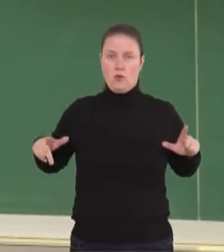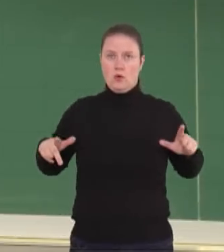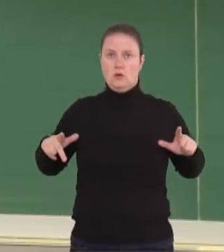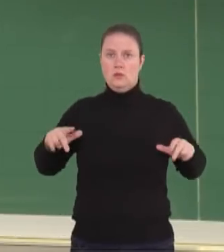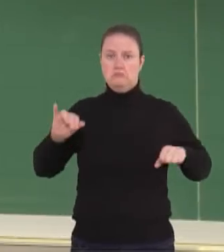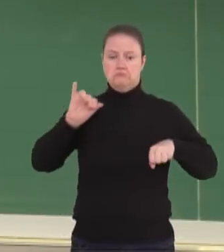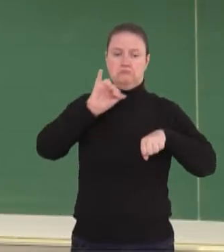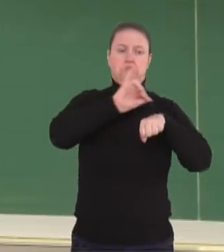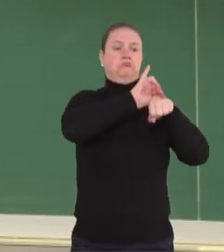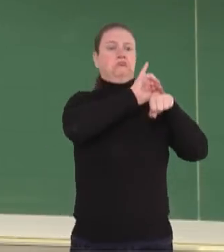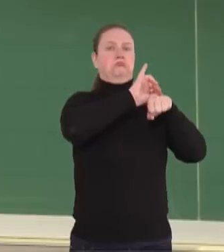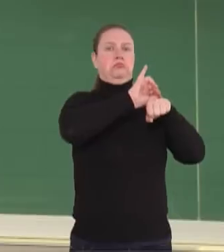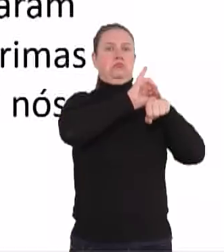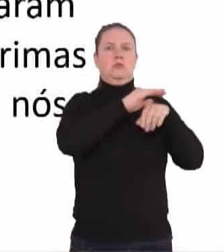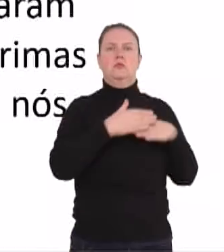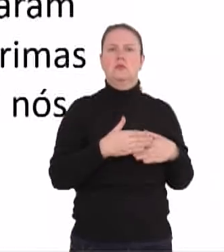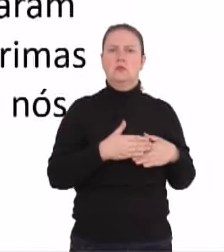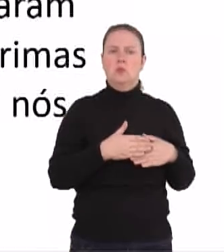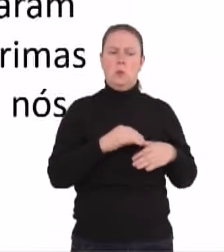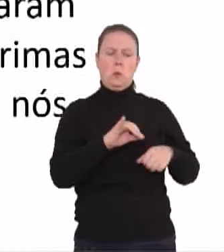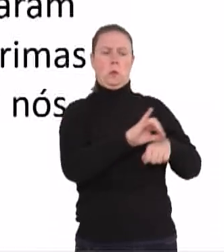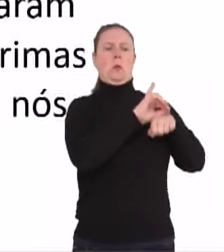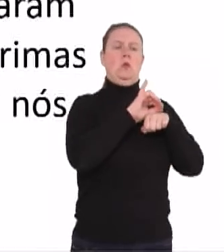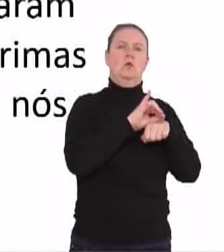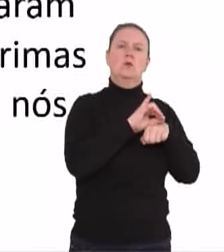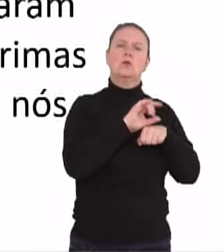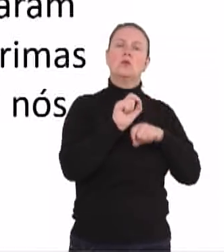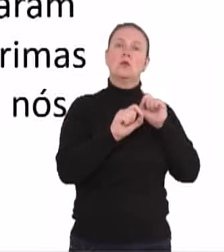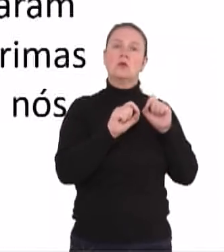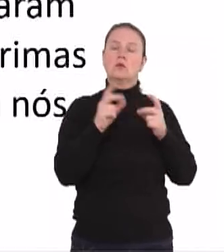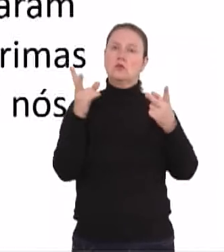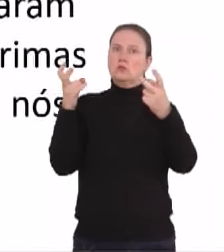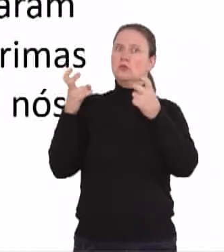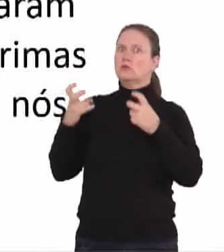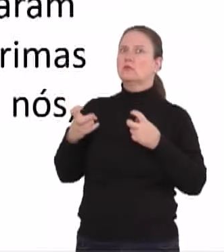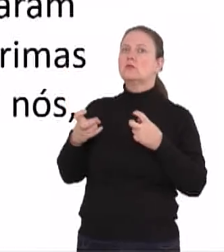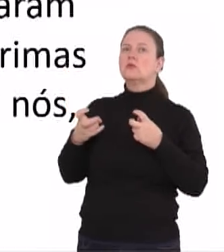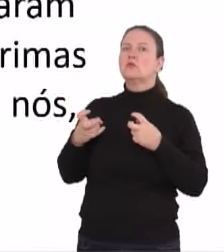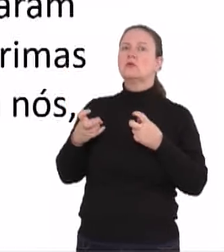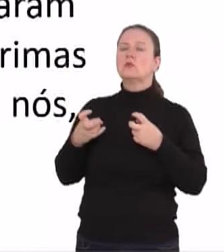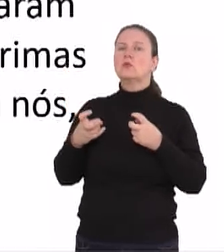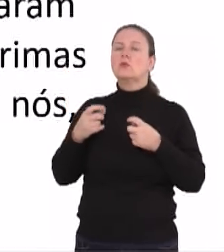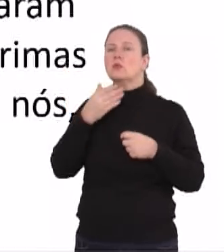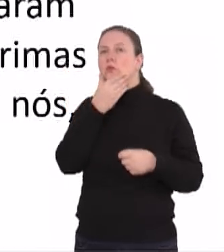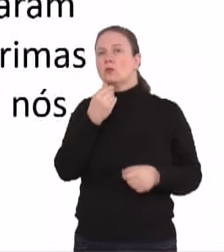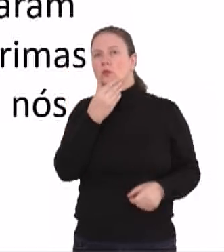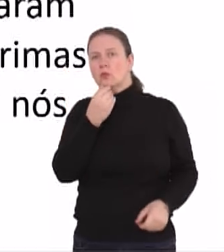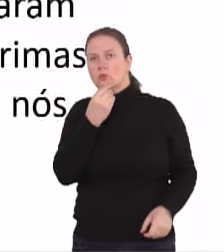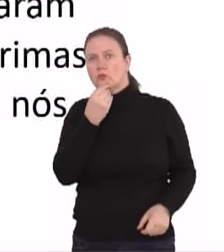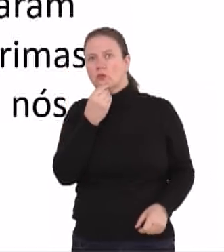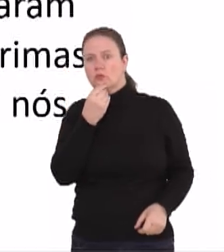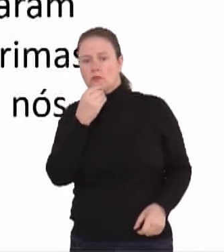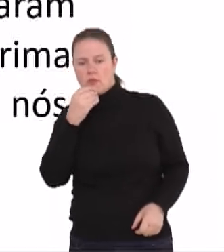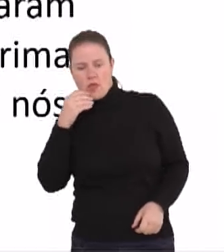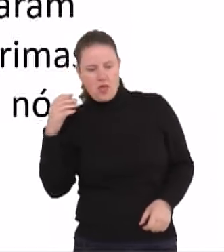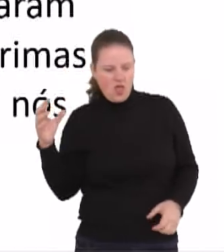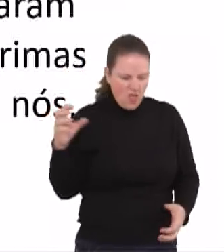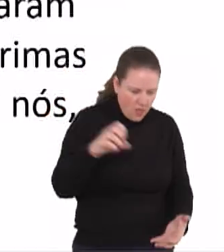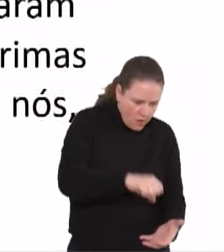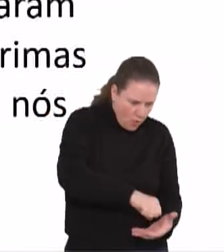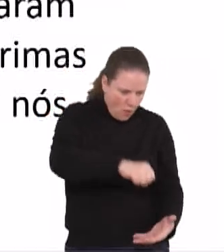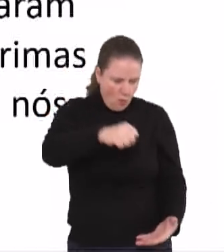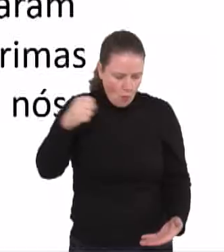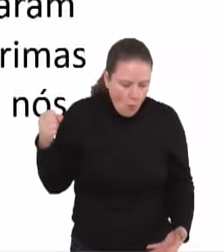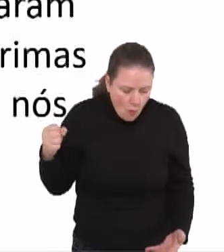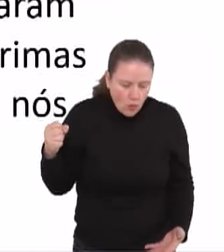Então, observem aqui quando o Tânia, né, é masculino, o Tânia avança e destampa uma das